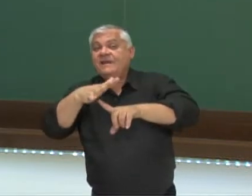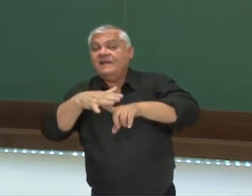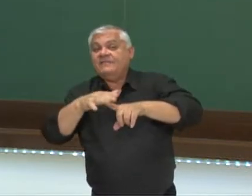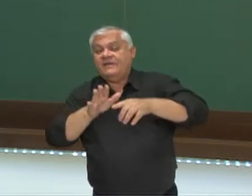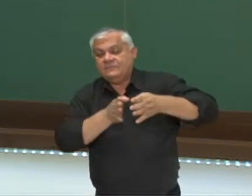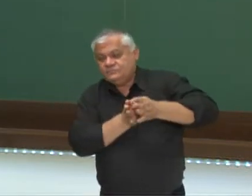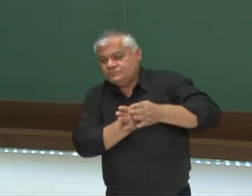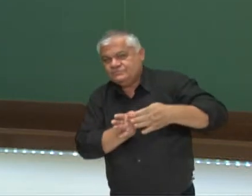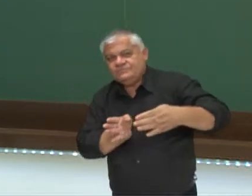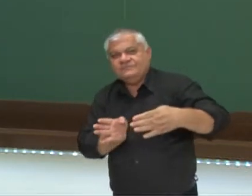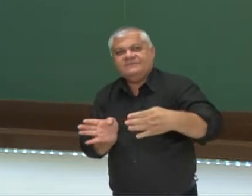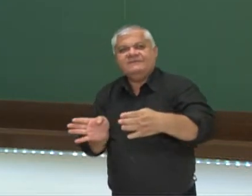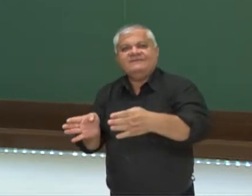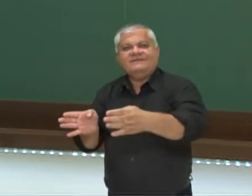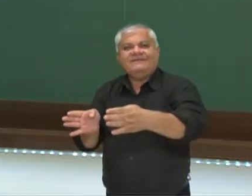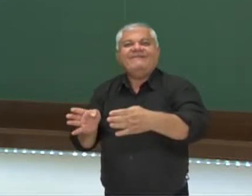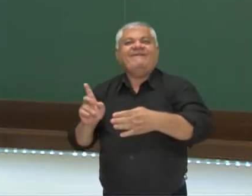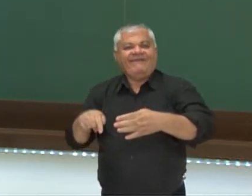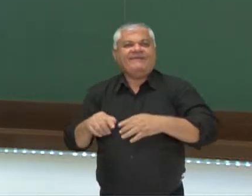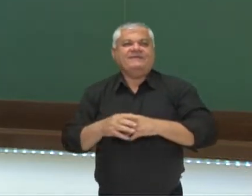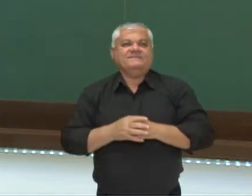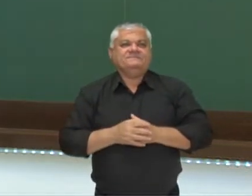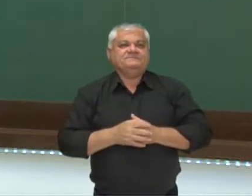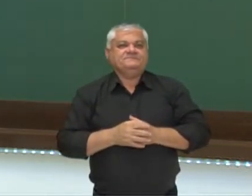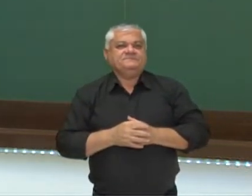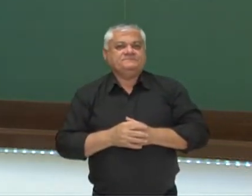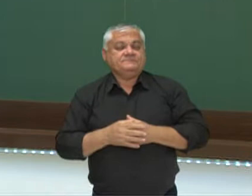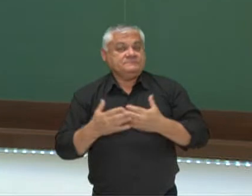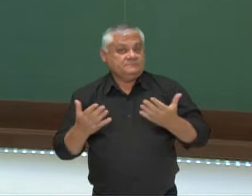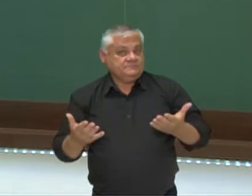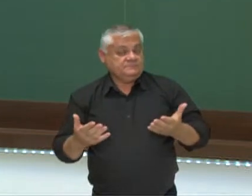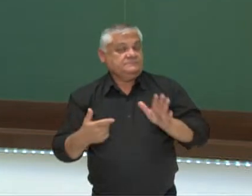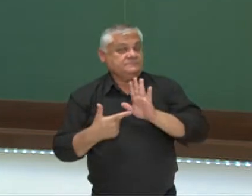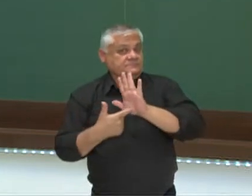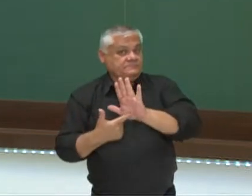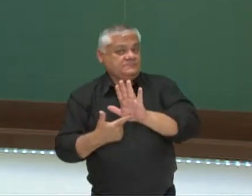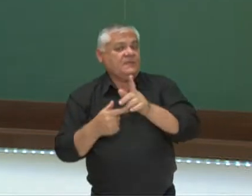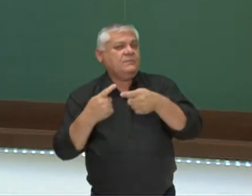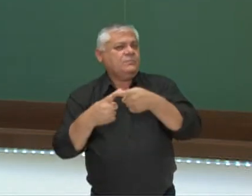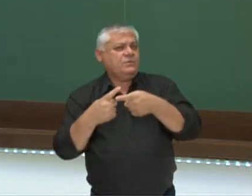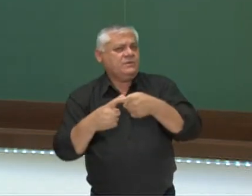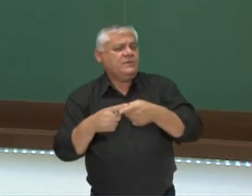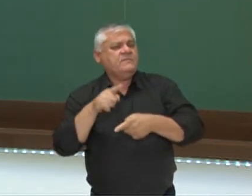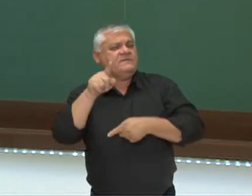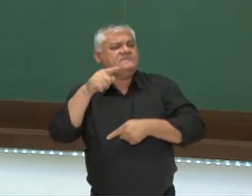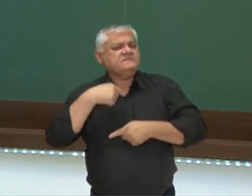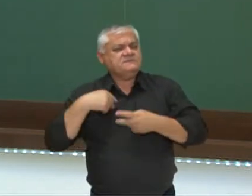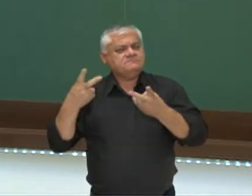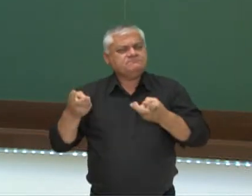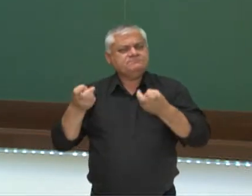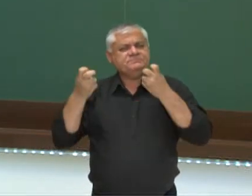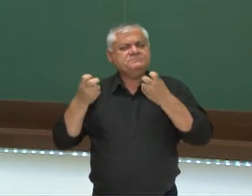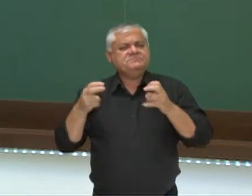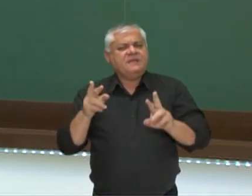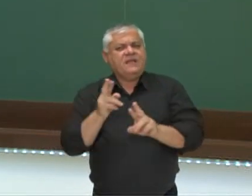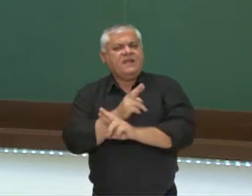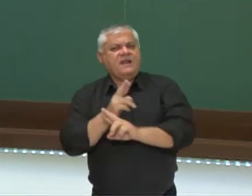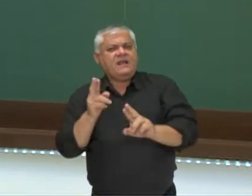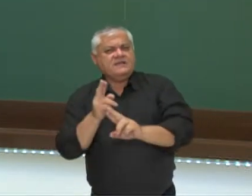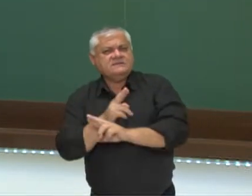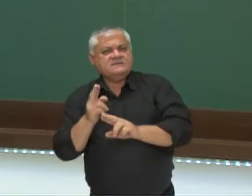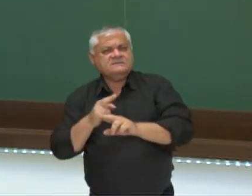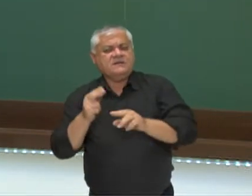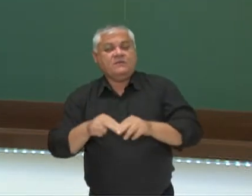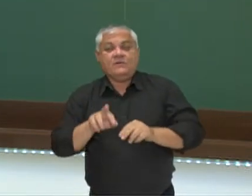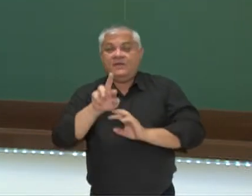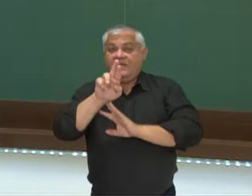esta linha aqui sendo o divisor de águas. E eu trago isso para você dessa forma, para que você perceba a relação entre o